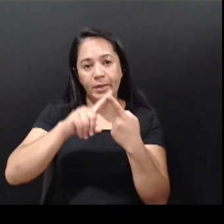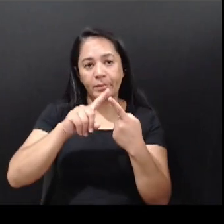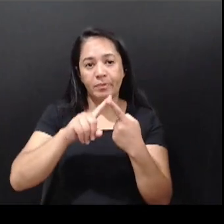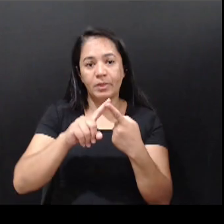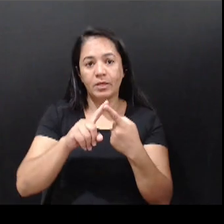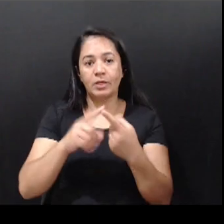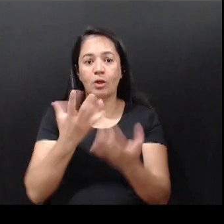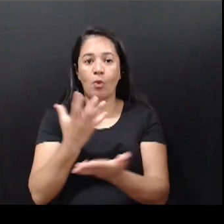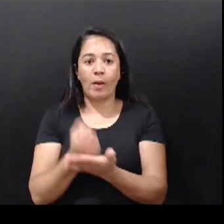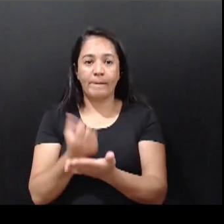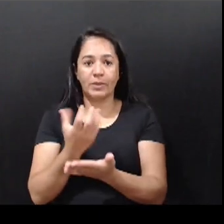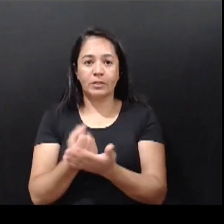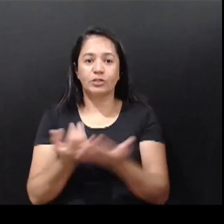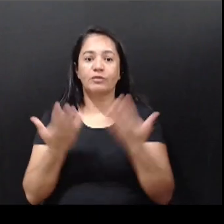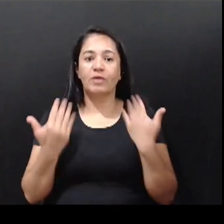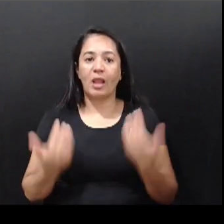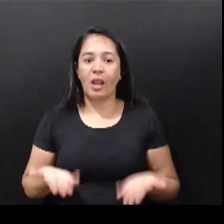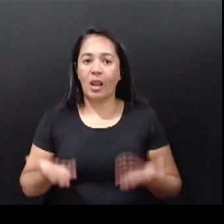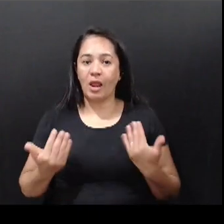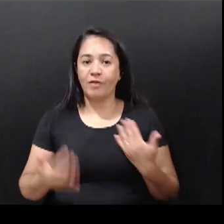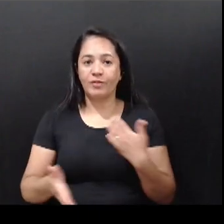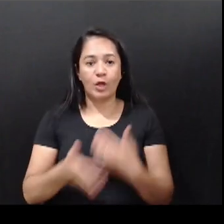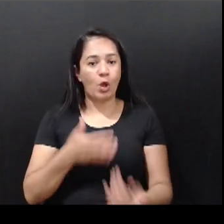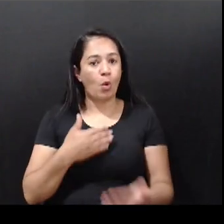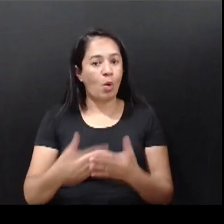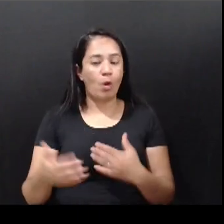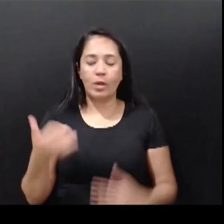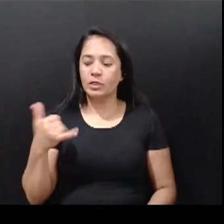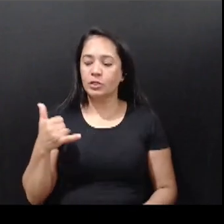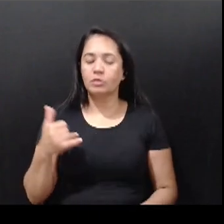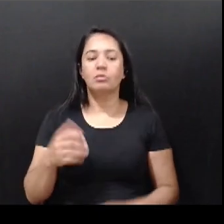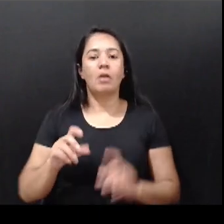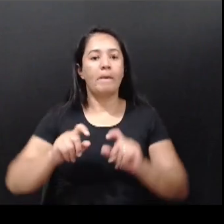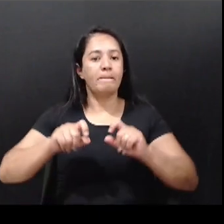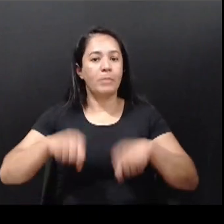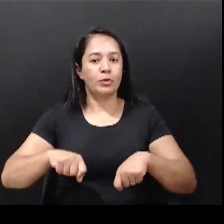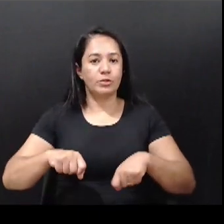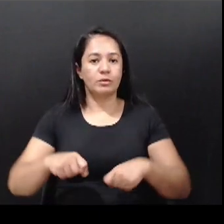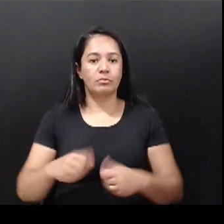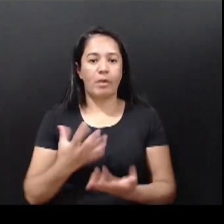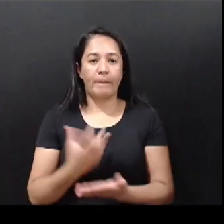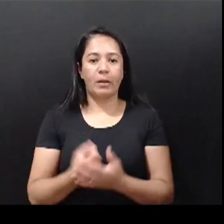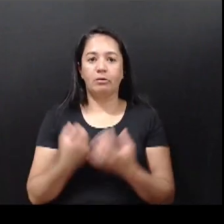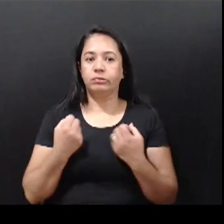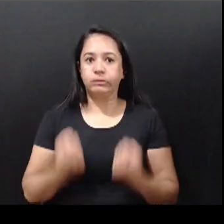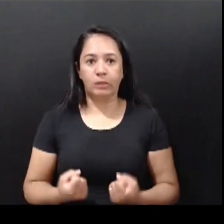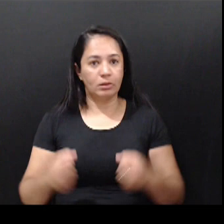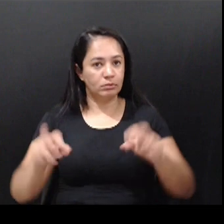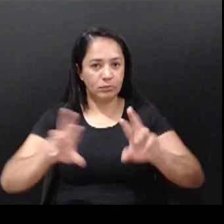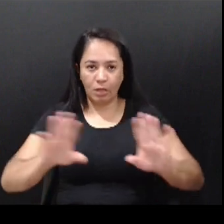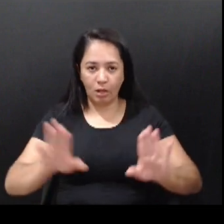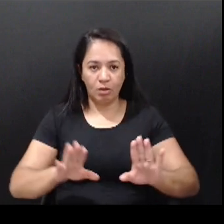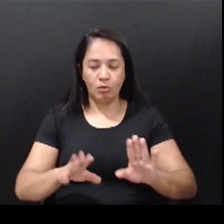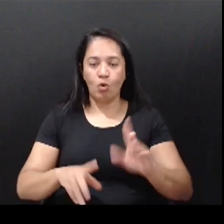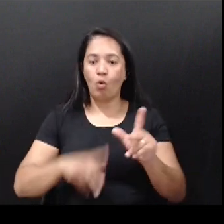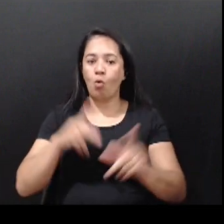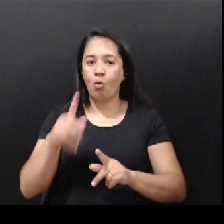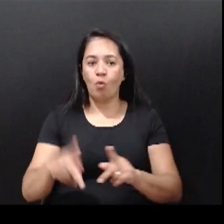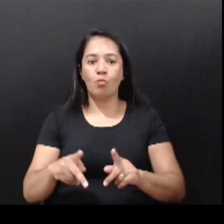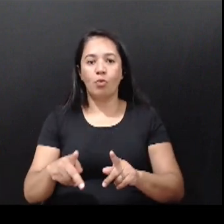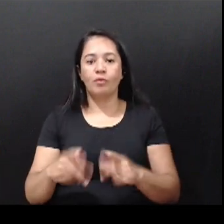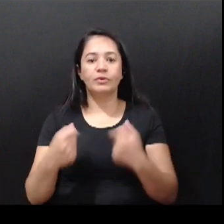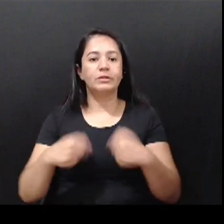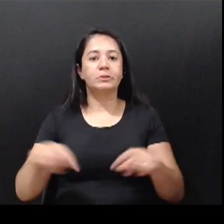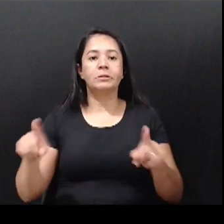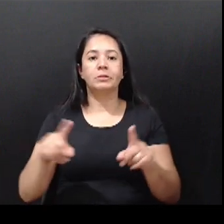vai funcionar em qualquer aparelho celular, não é um aplicativo pesado, a população, o munícipe não vai precisar ter um celular de